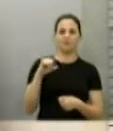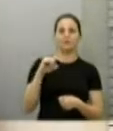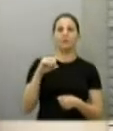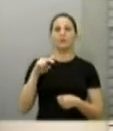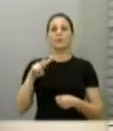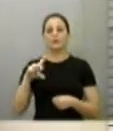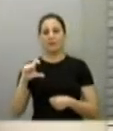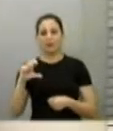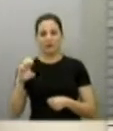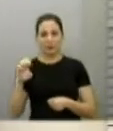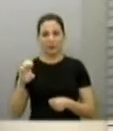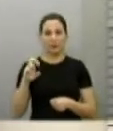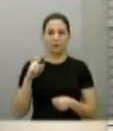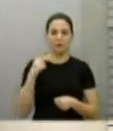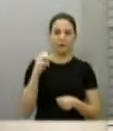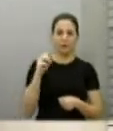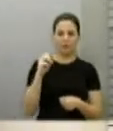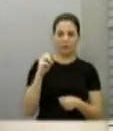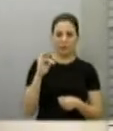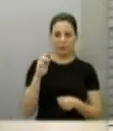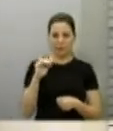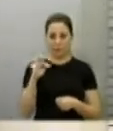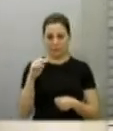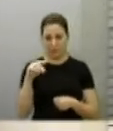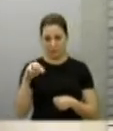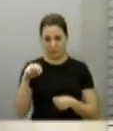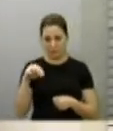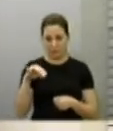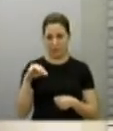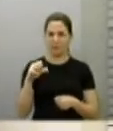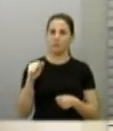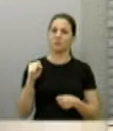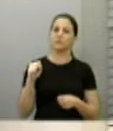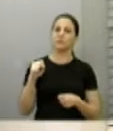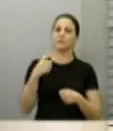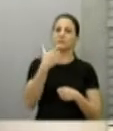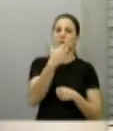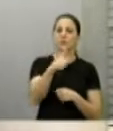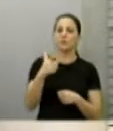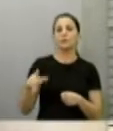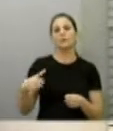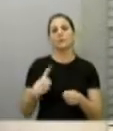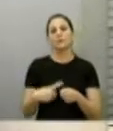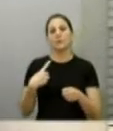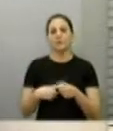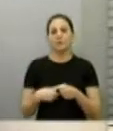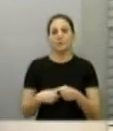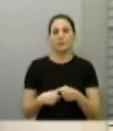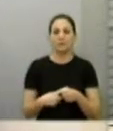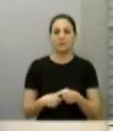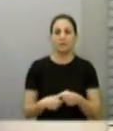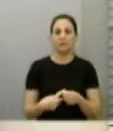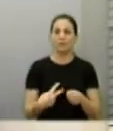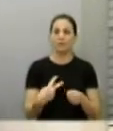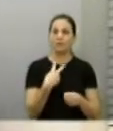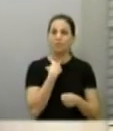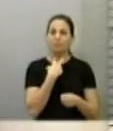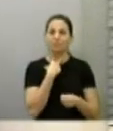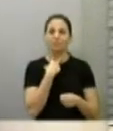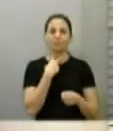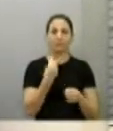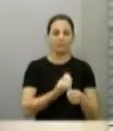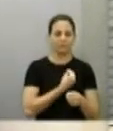no Hortências, então tantos outros bairros da nossa cidade que muitas vezes não participam